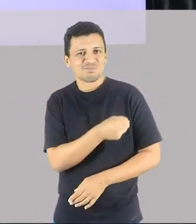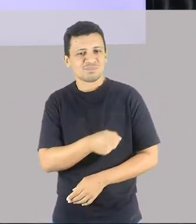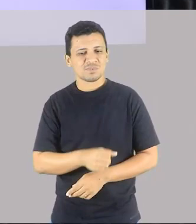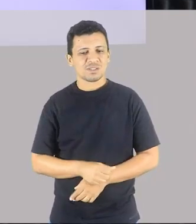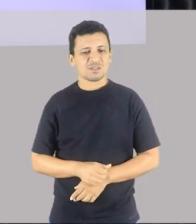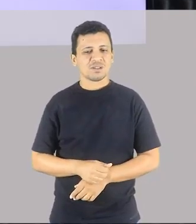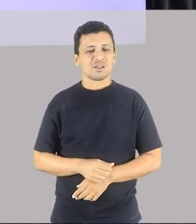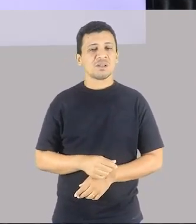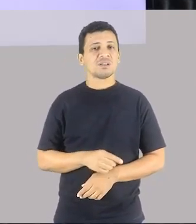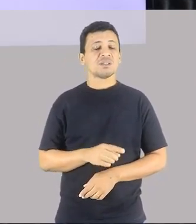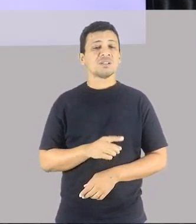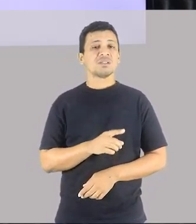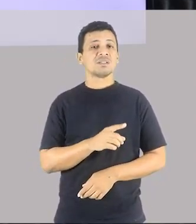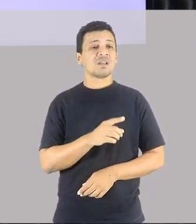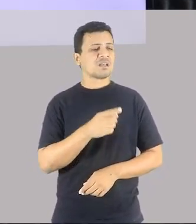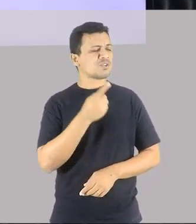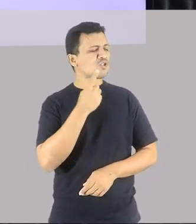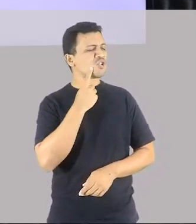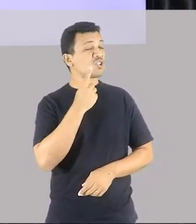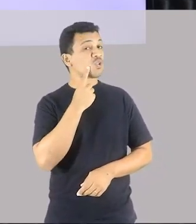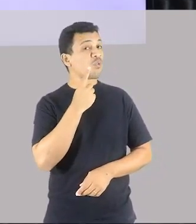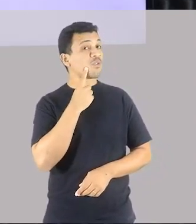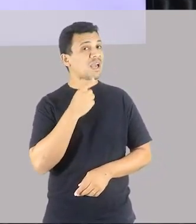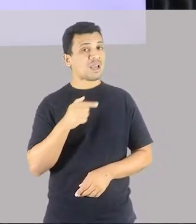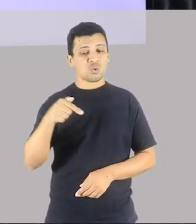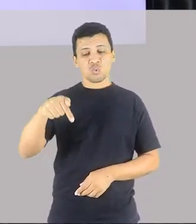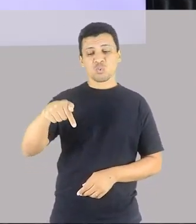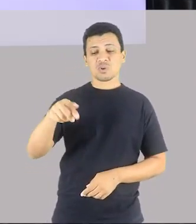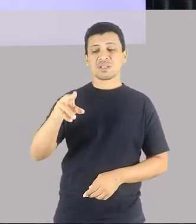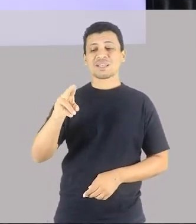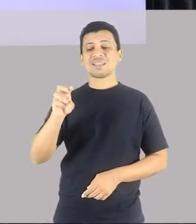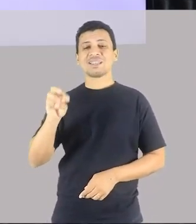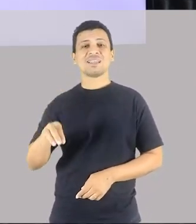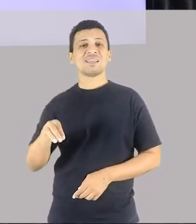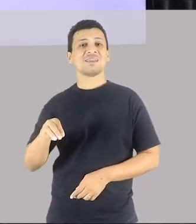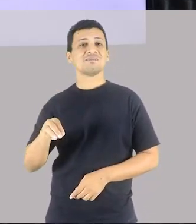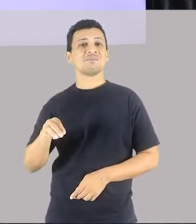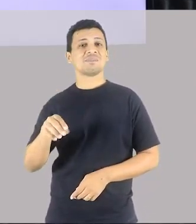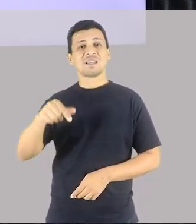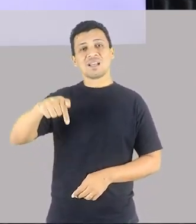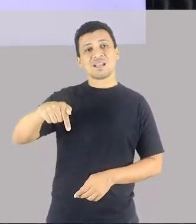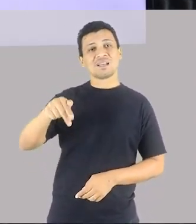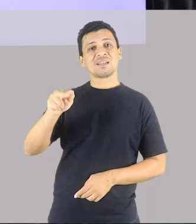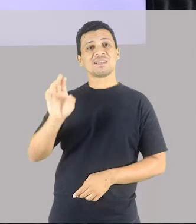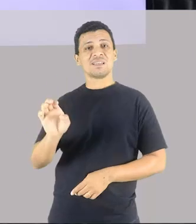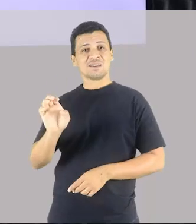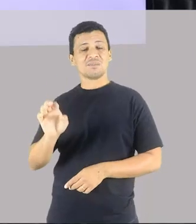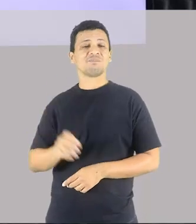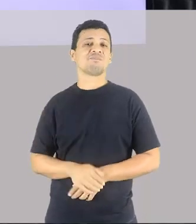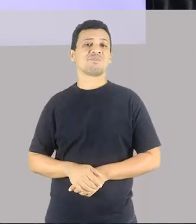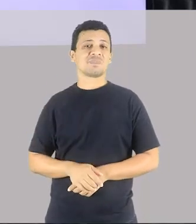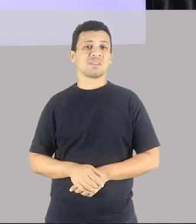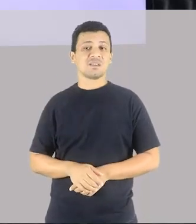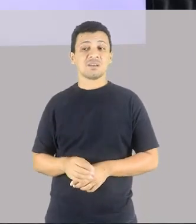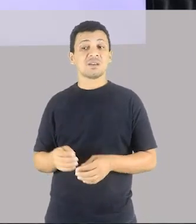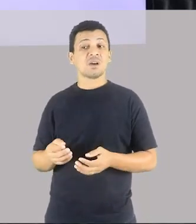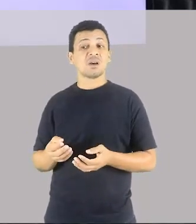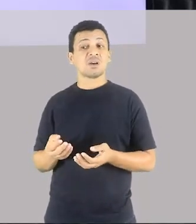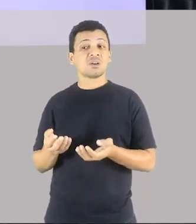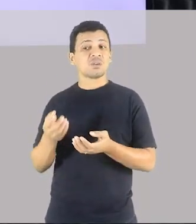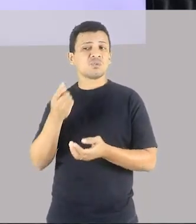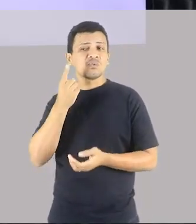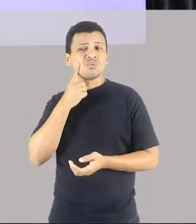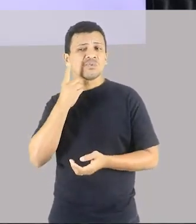dizer, desconfiaram que, né? Eu gostaria que você me ouvisse, eu gostaria que. Do ponto de